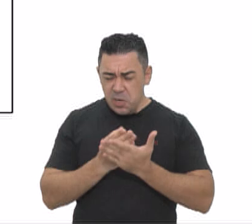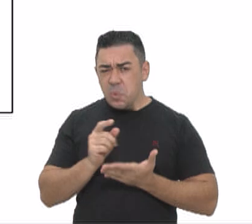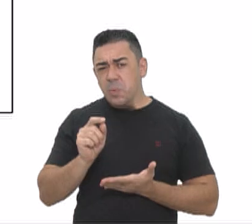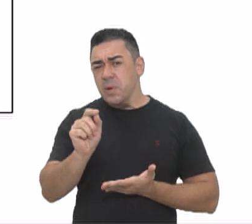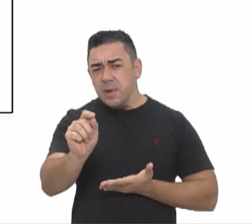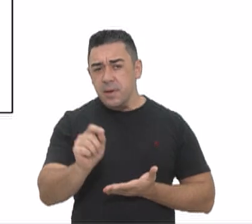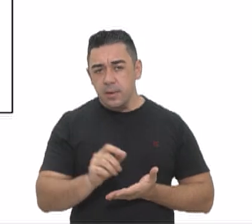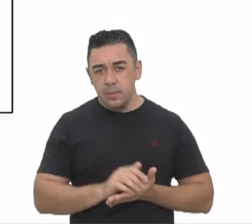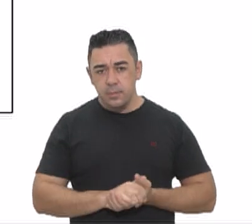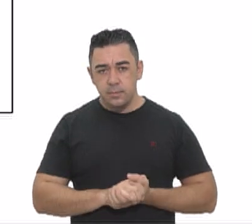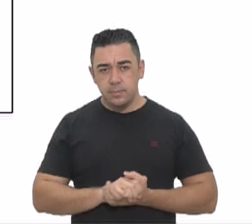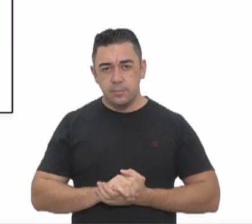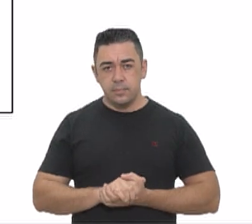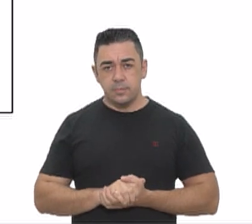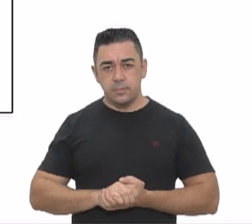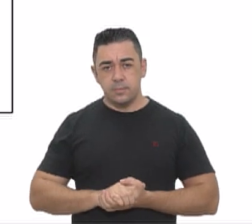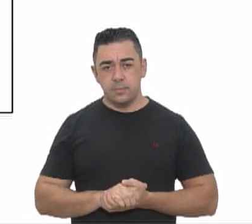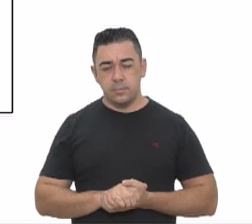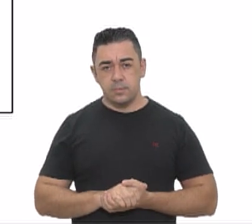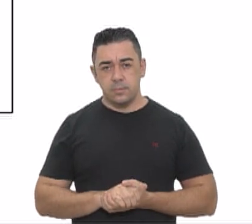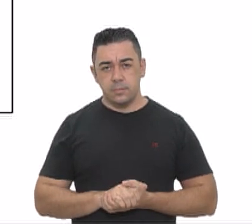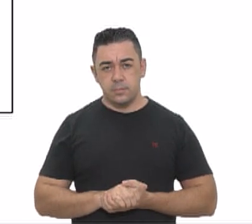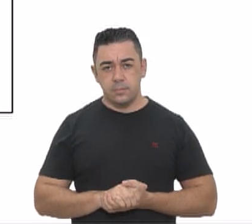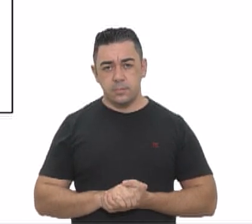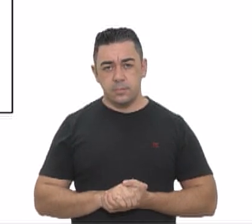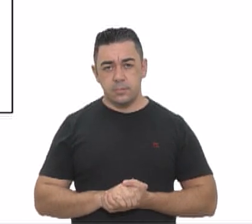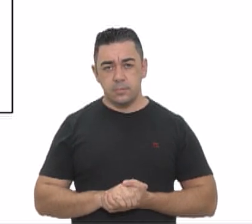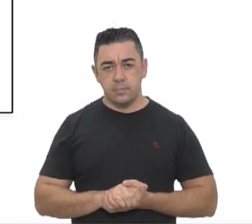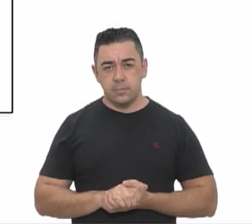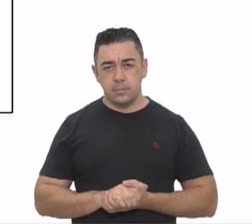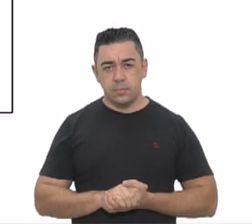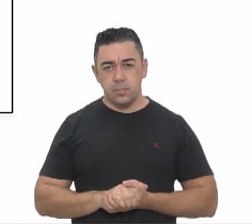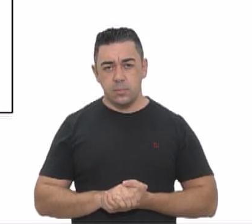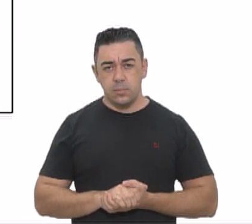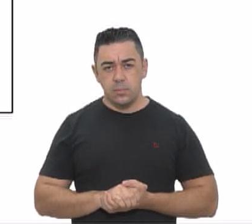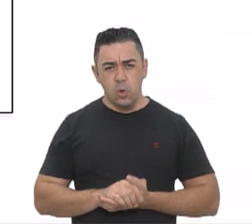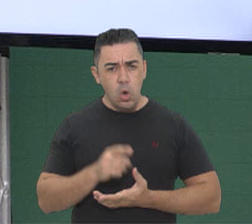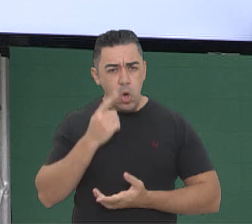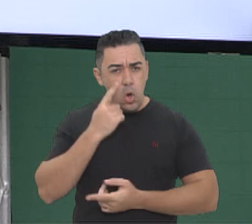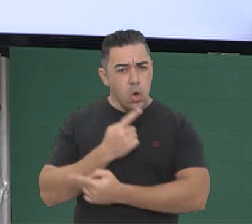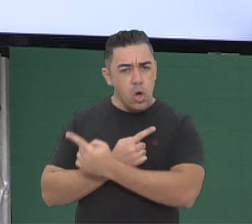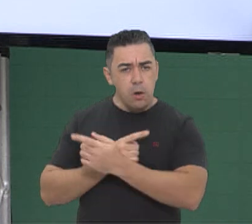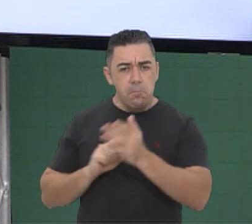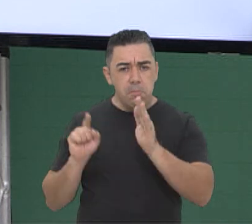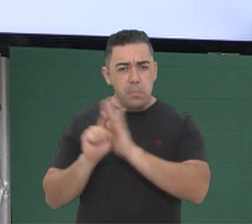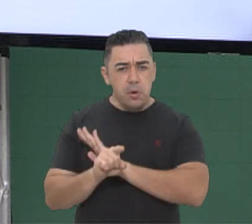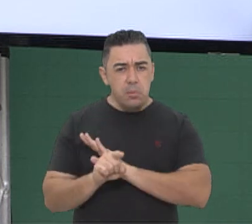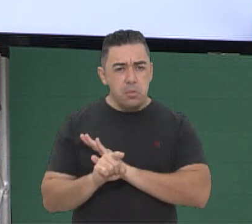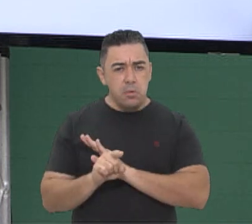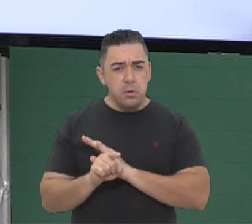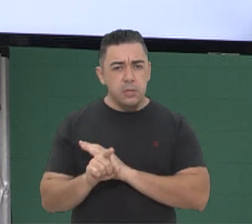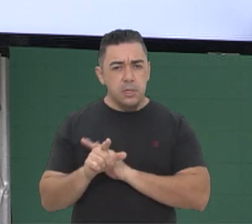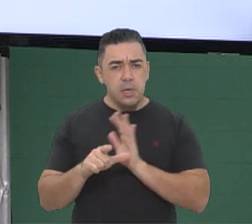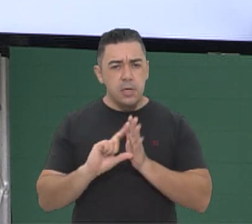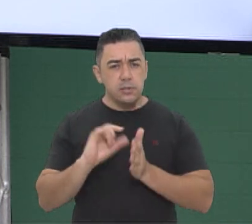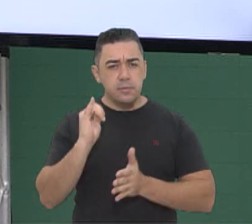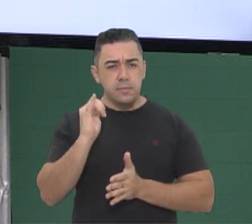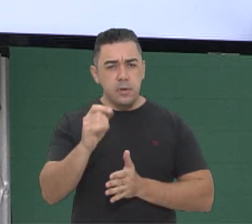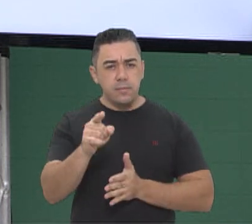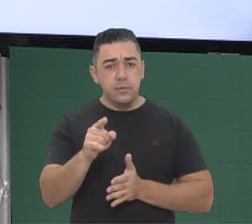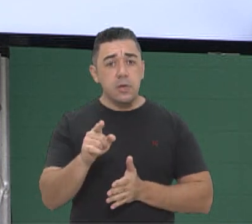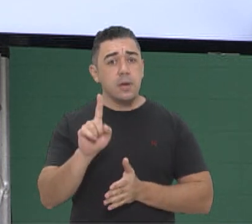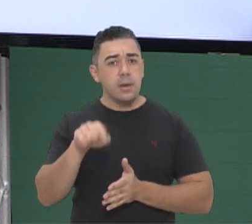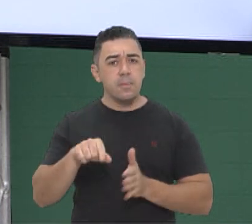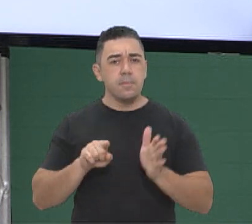que o uso de tapabocas deverá ser obrigatório? Olha algumas perguntas, e só adiantar a vocês que